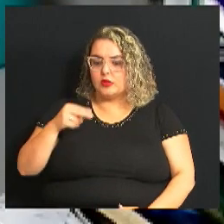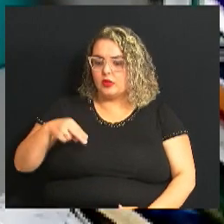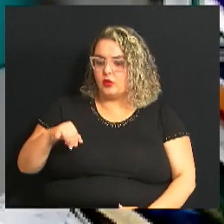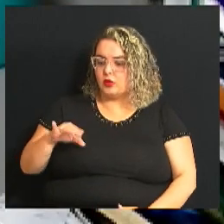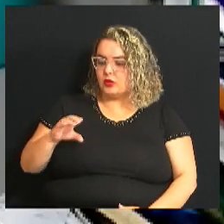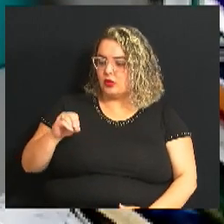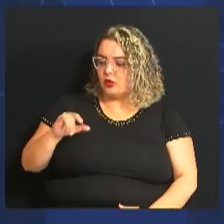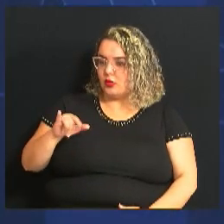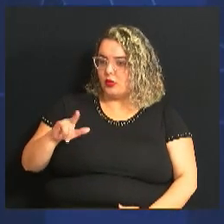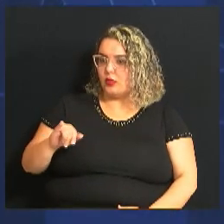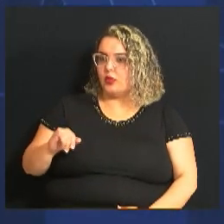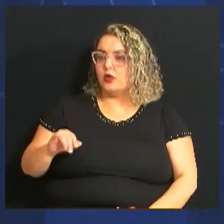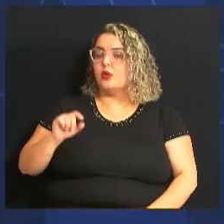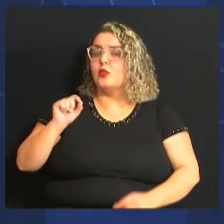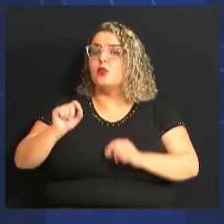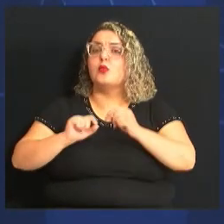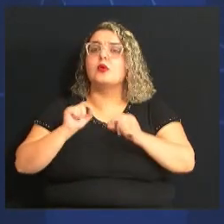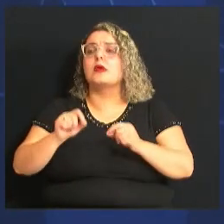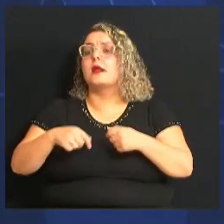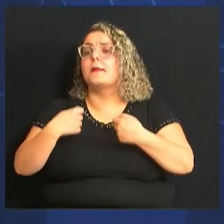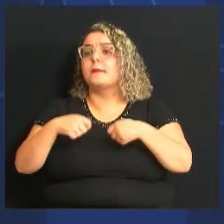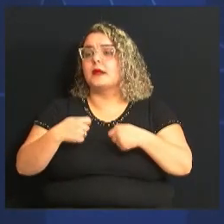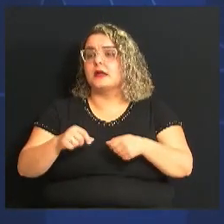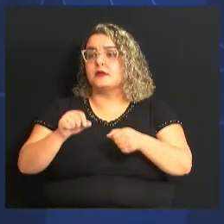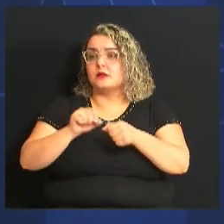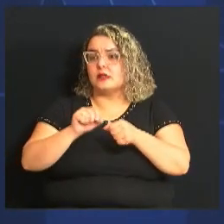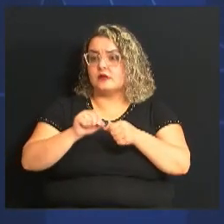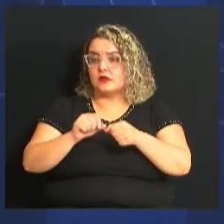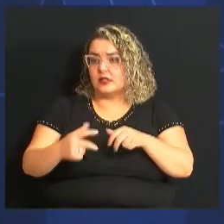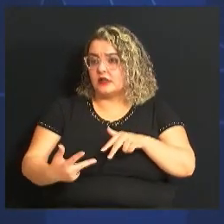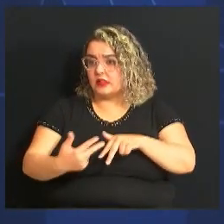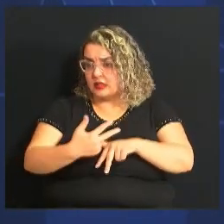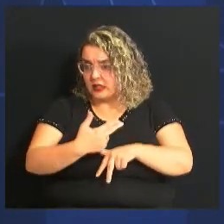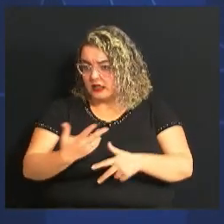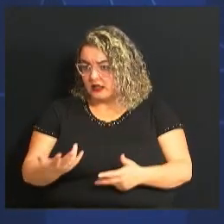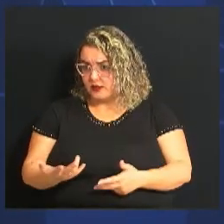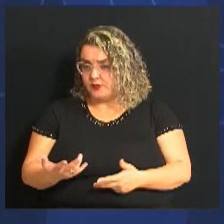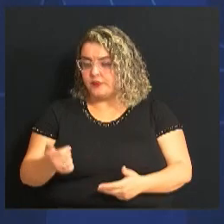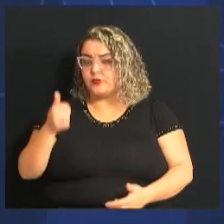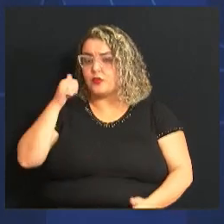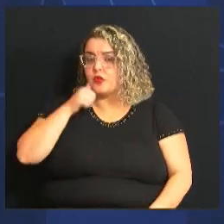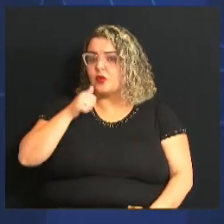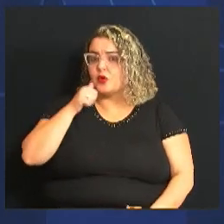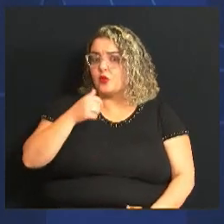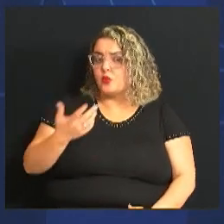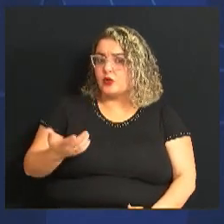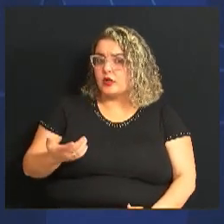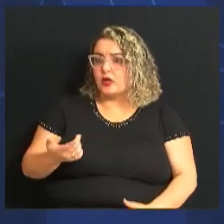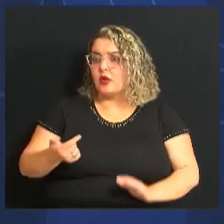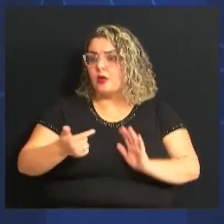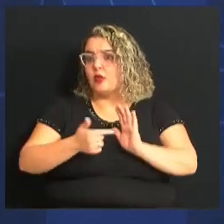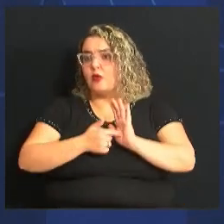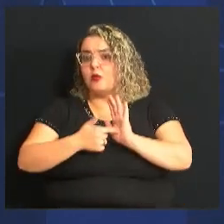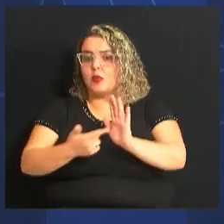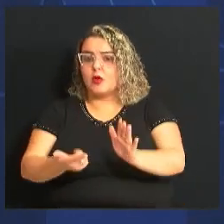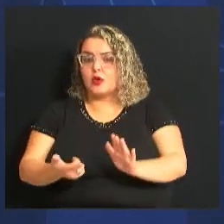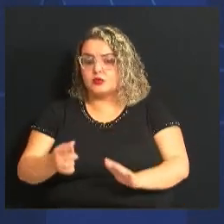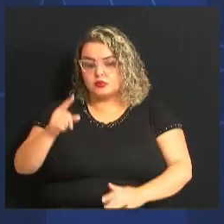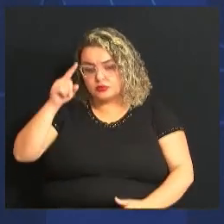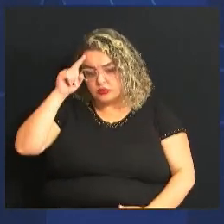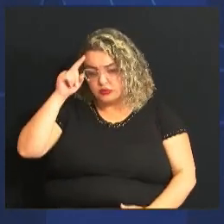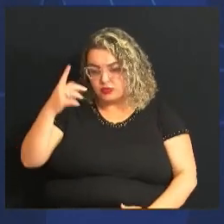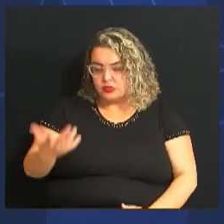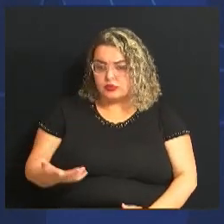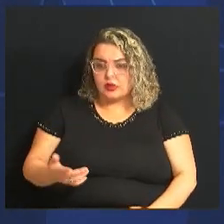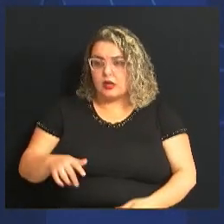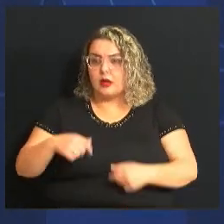é preciso para fazer esse procedimento? A mulher, ela sinaliza no próprio dia, ela precisa